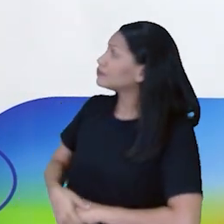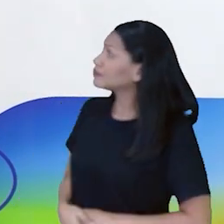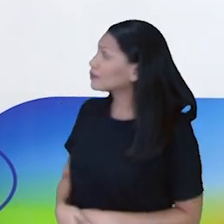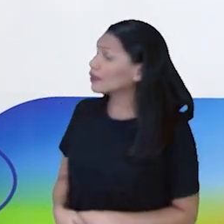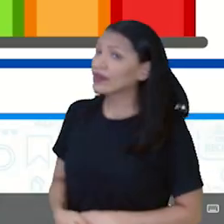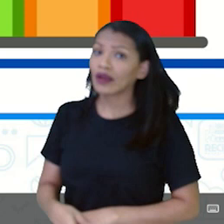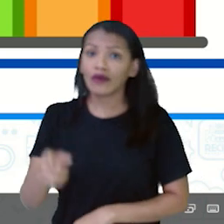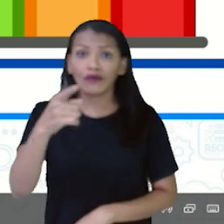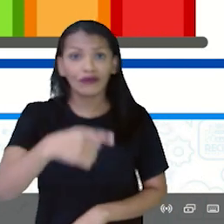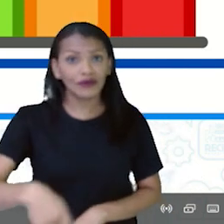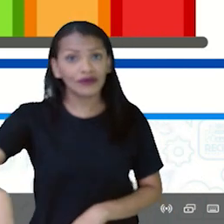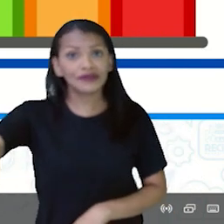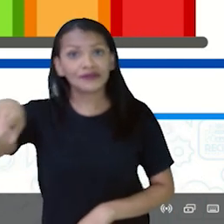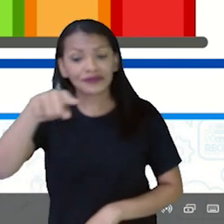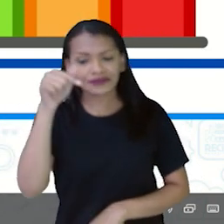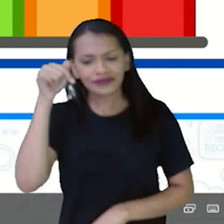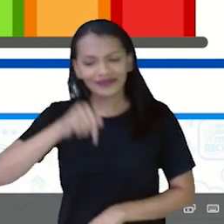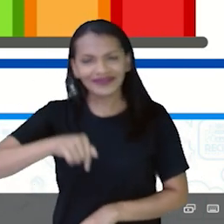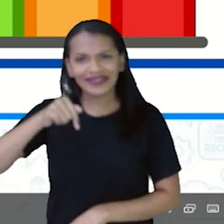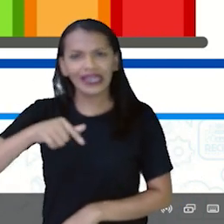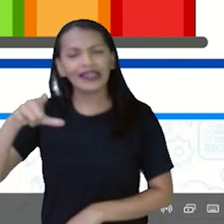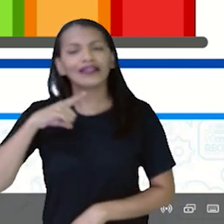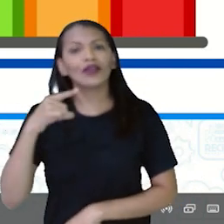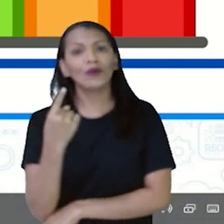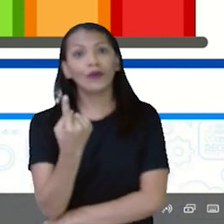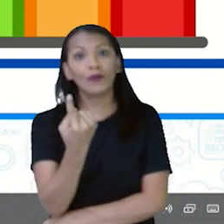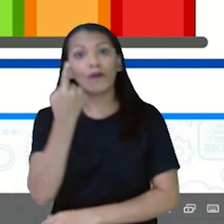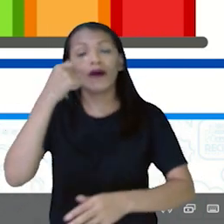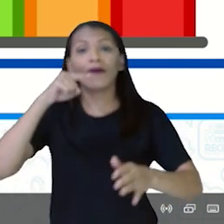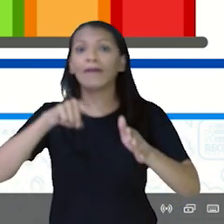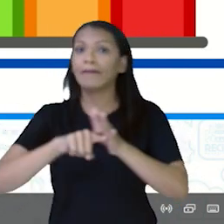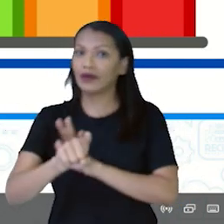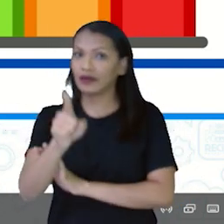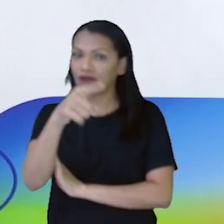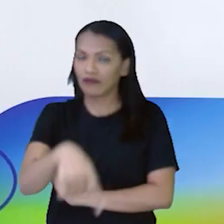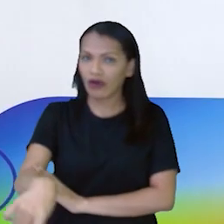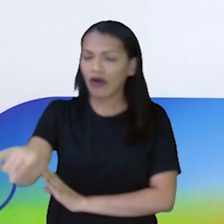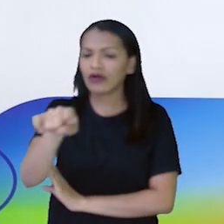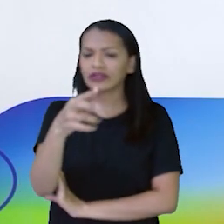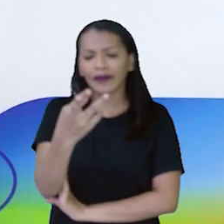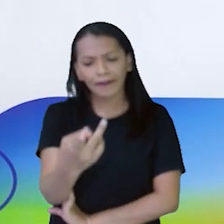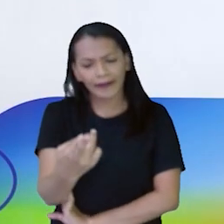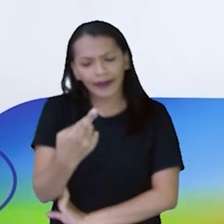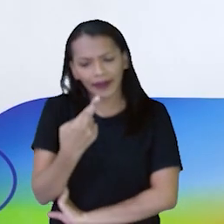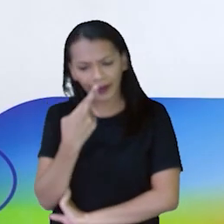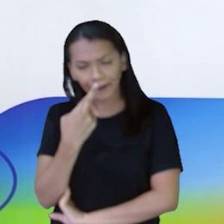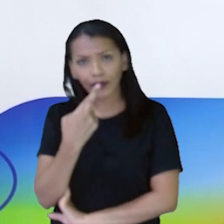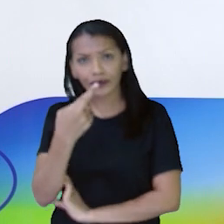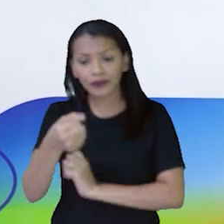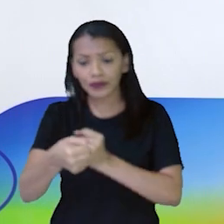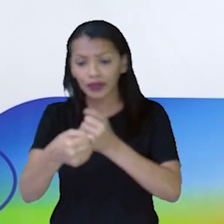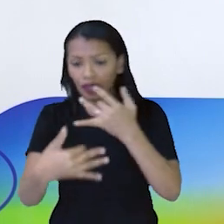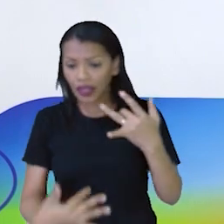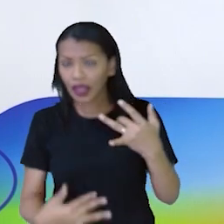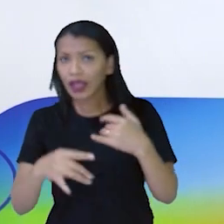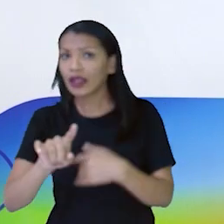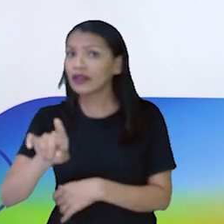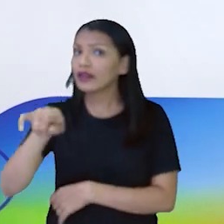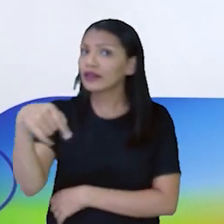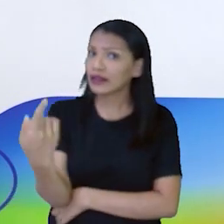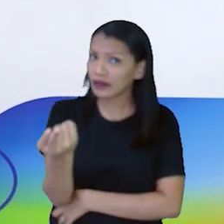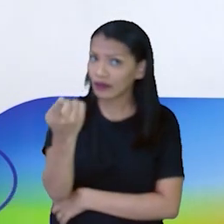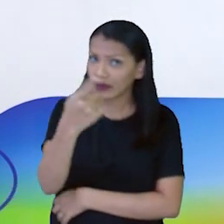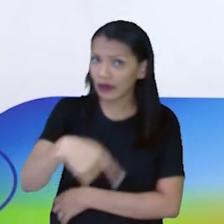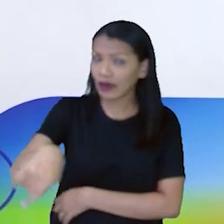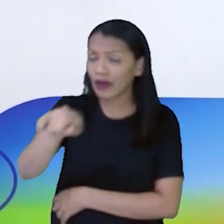Para vocês aqui, eu tenho uma pergunta. E vocês vão me responder pelo chat e depois eu vou discutir